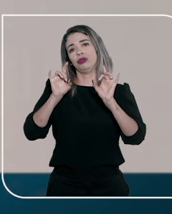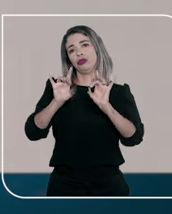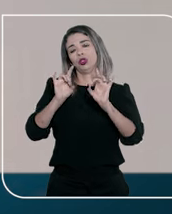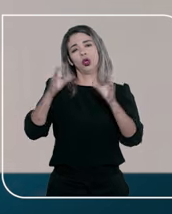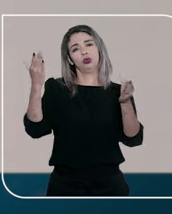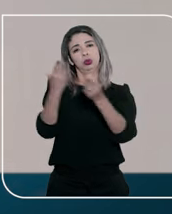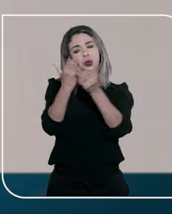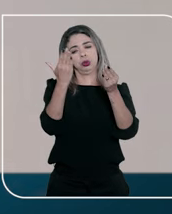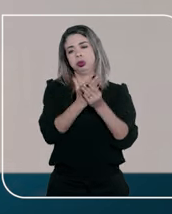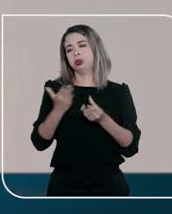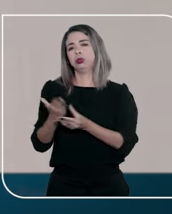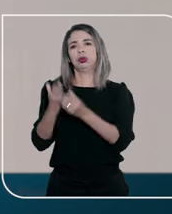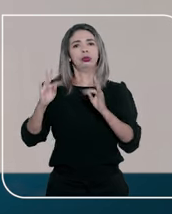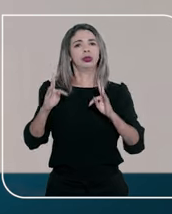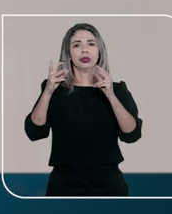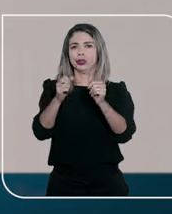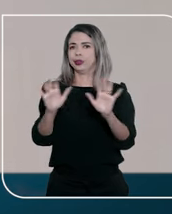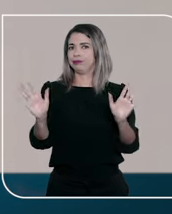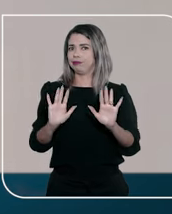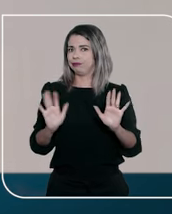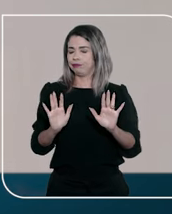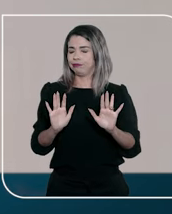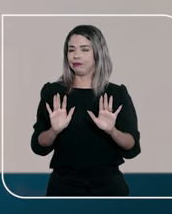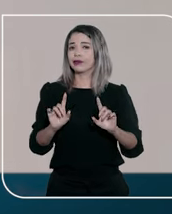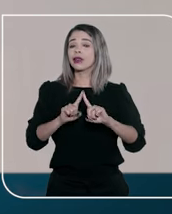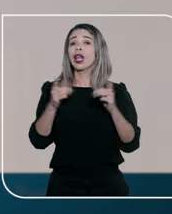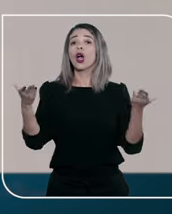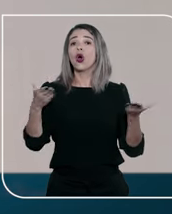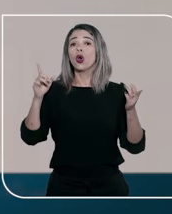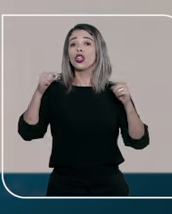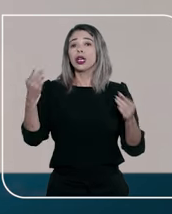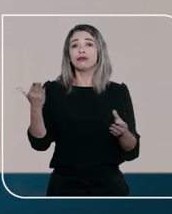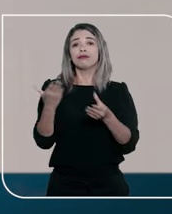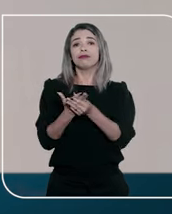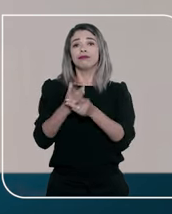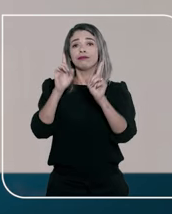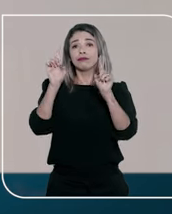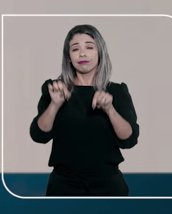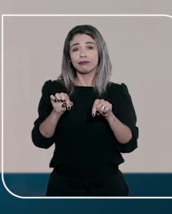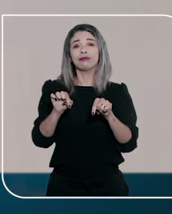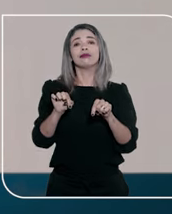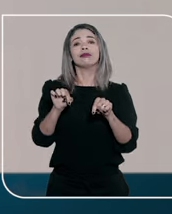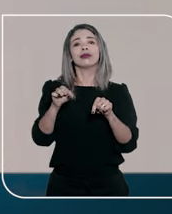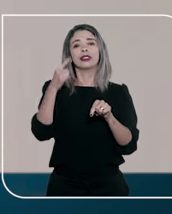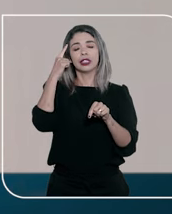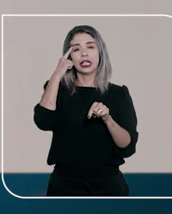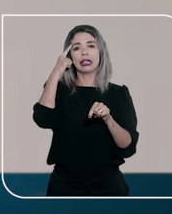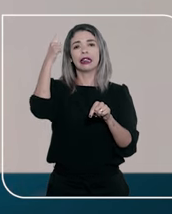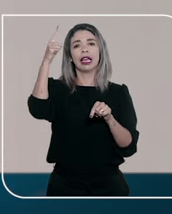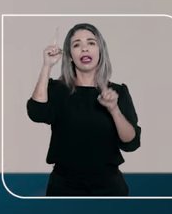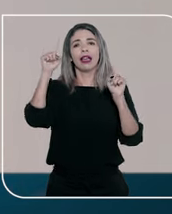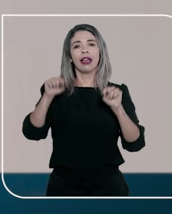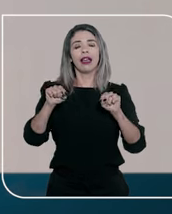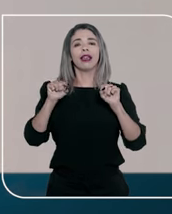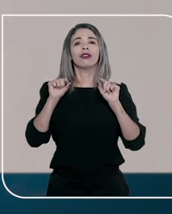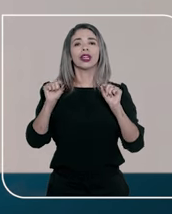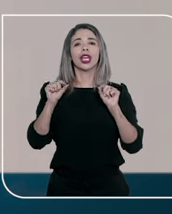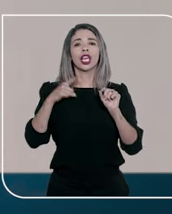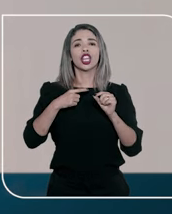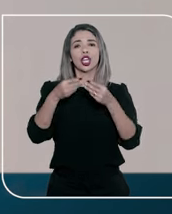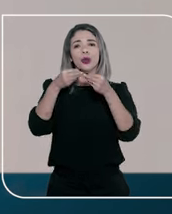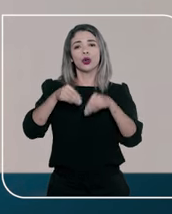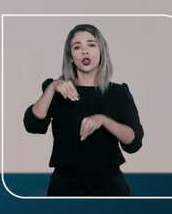incentivo maior à judicialização que existe é a ideia de que há um dano moral in re